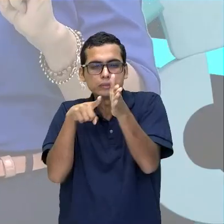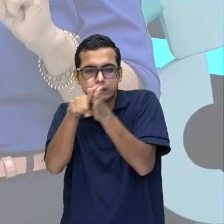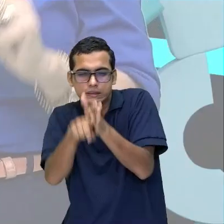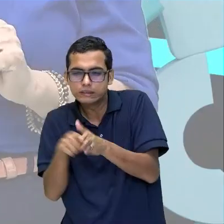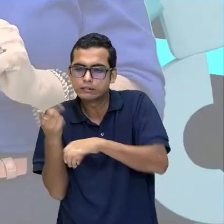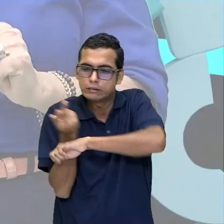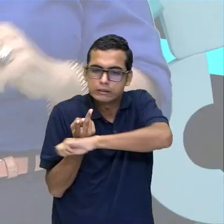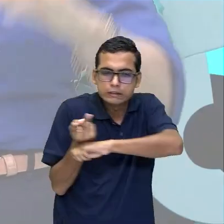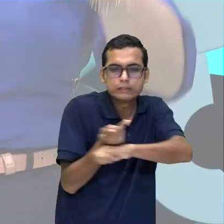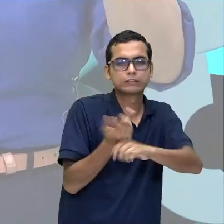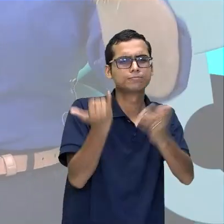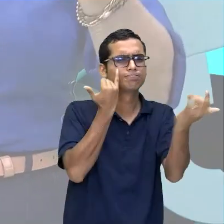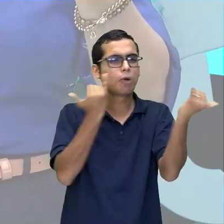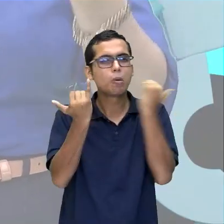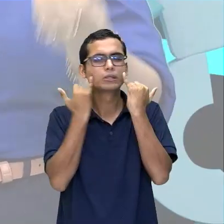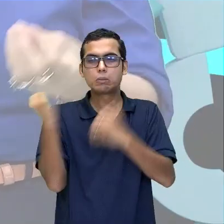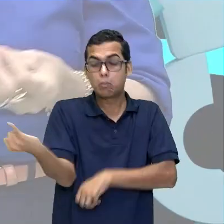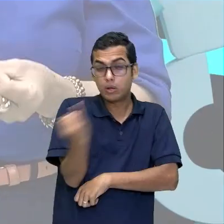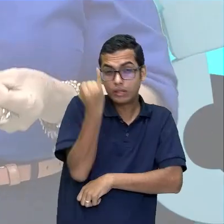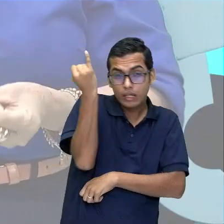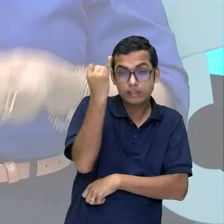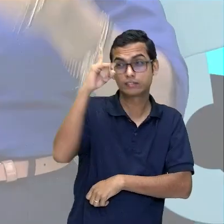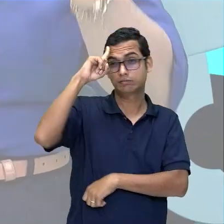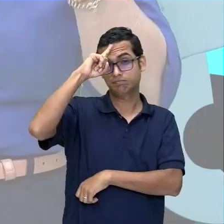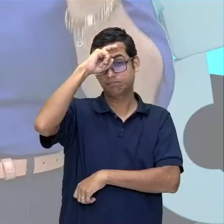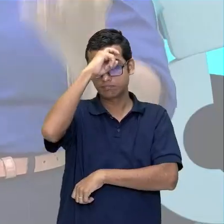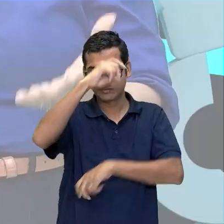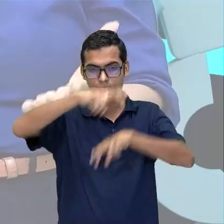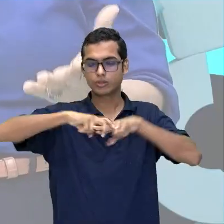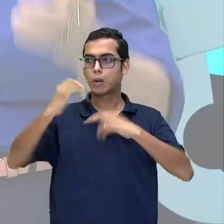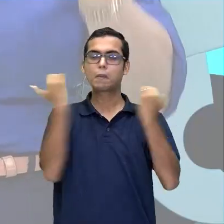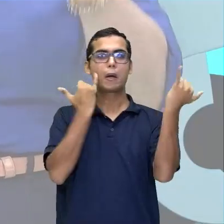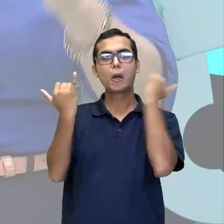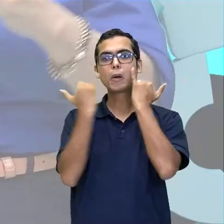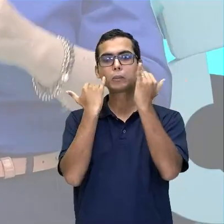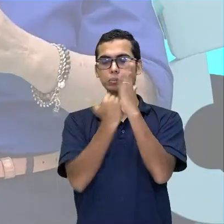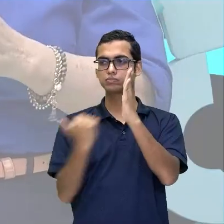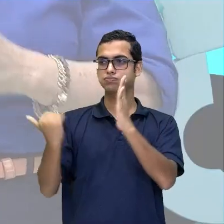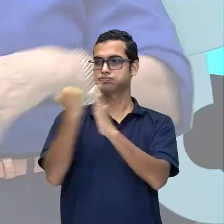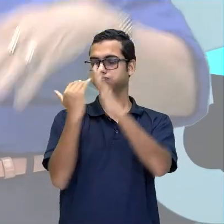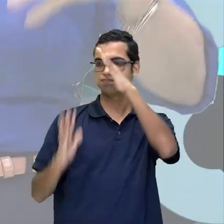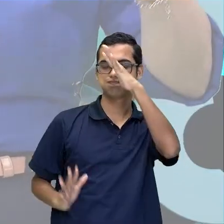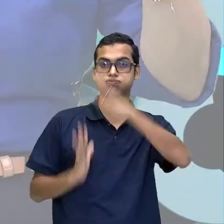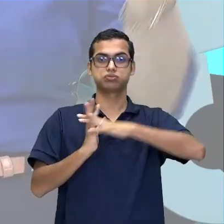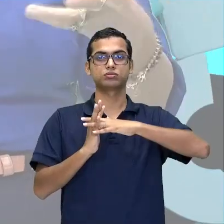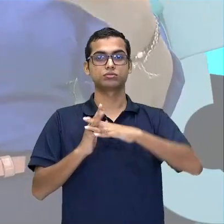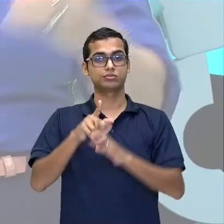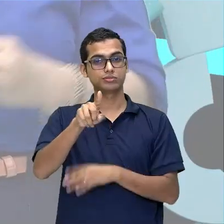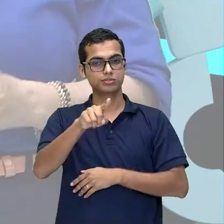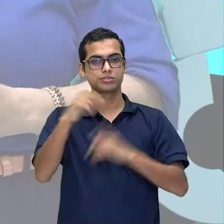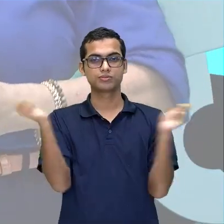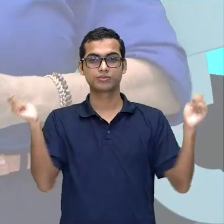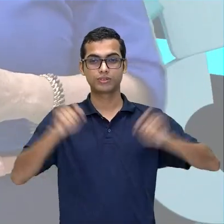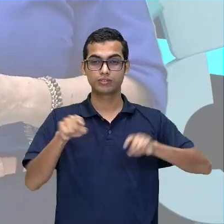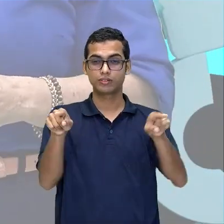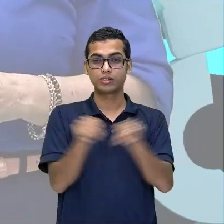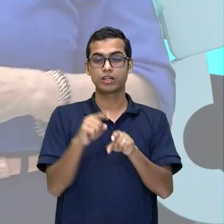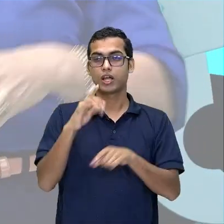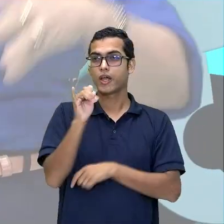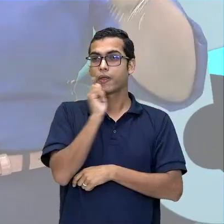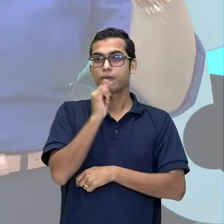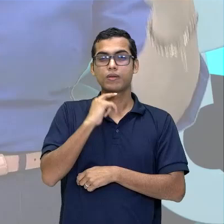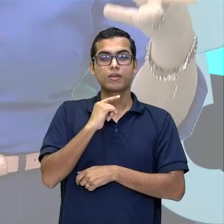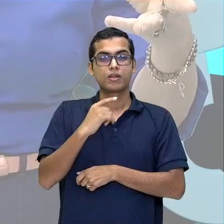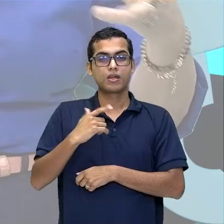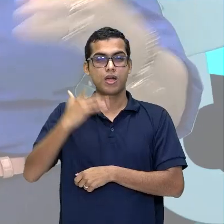Além disso, o excesso de informação pode levar você a ter fadiga mental,